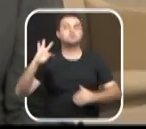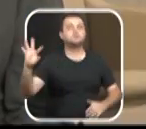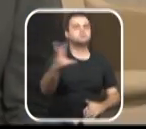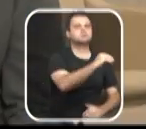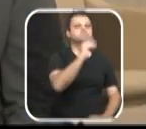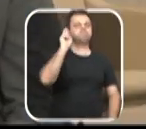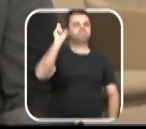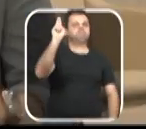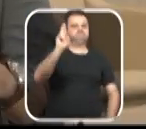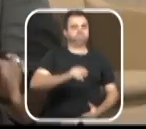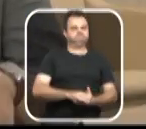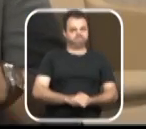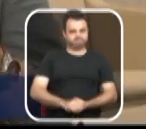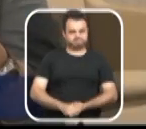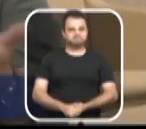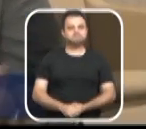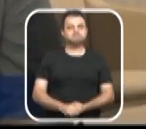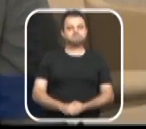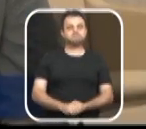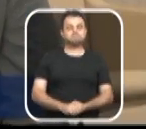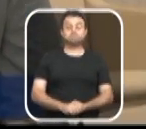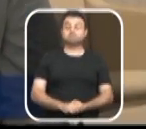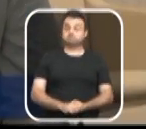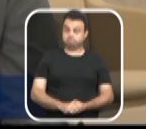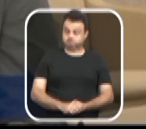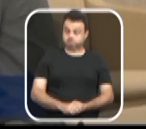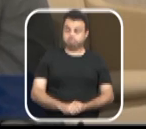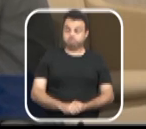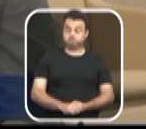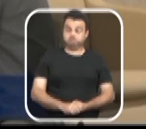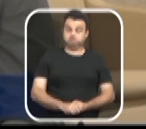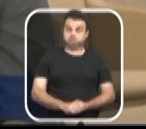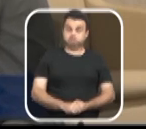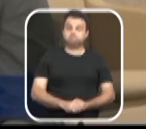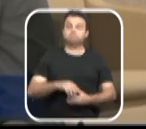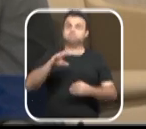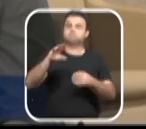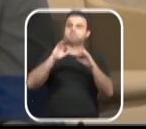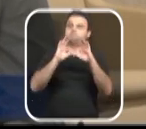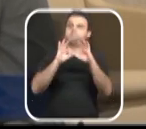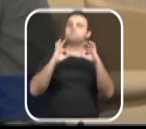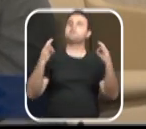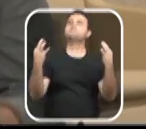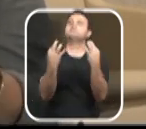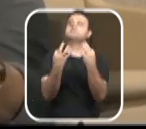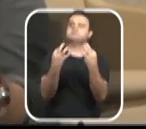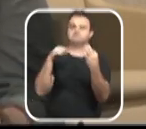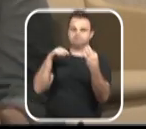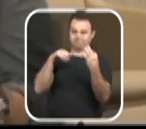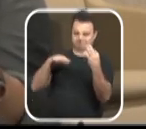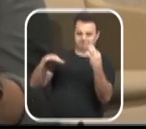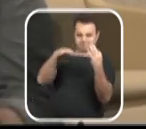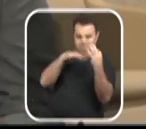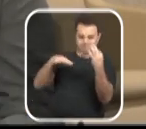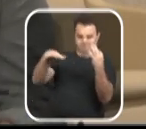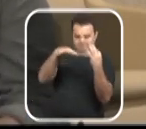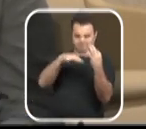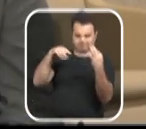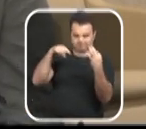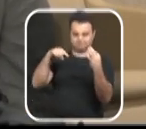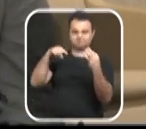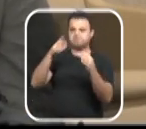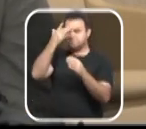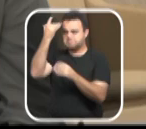Assim como a família, né? Ela é um espaço importante de